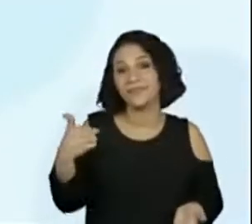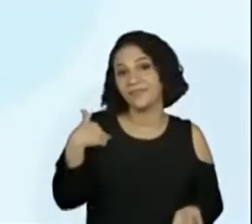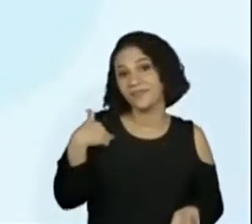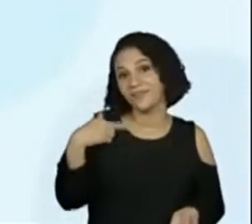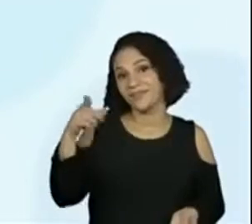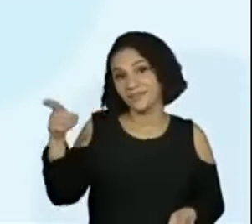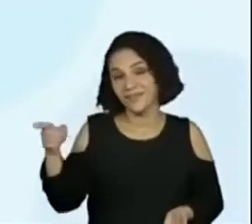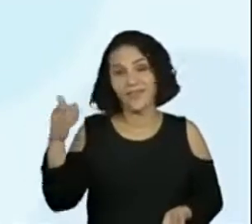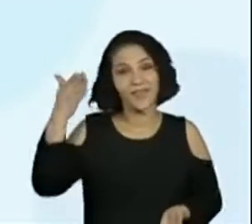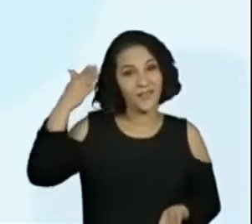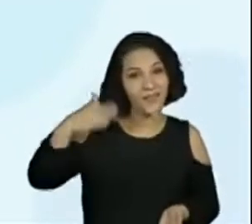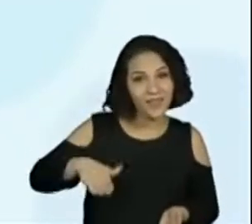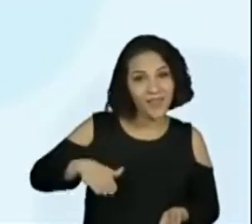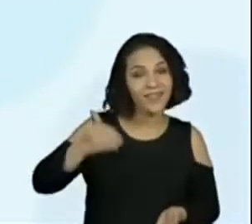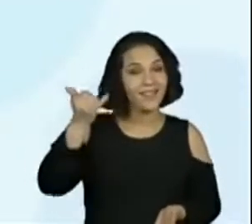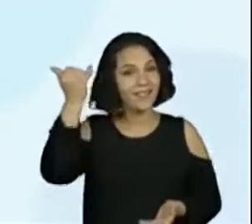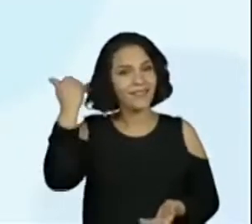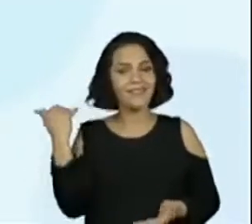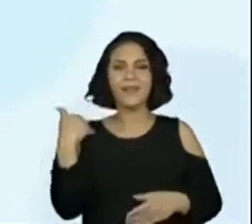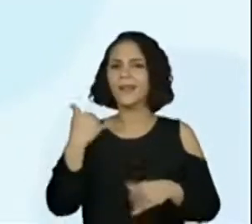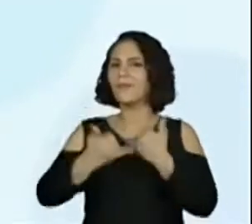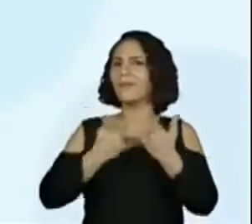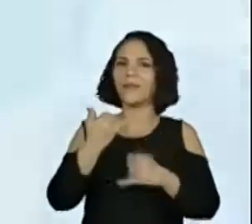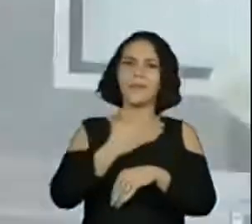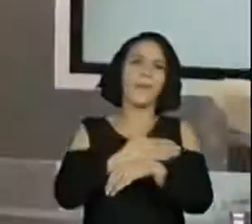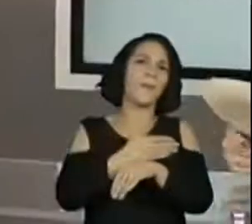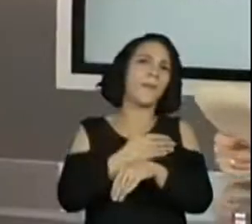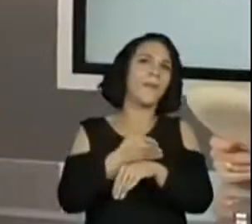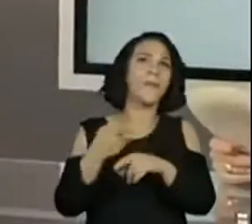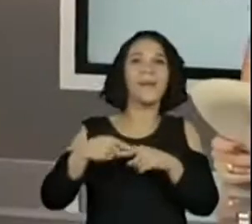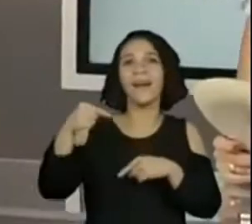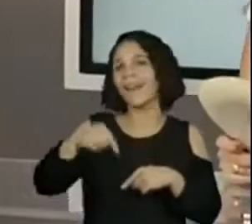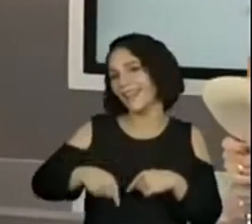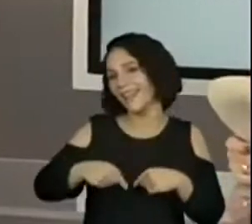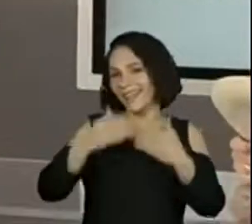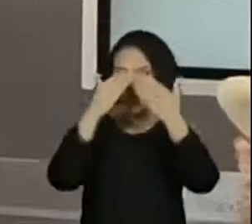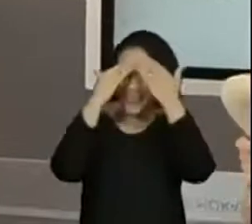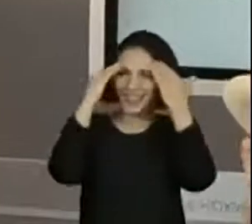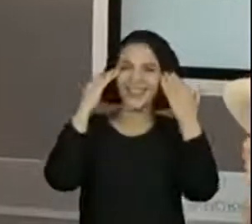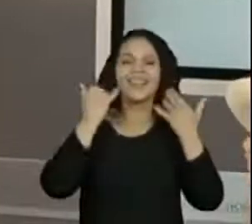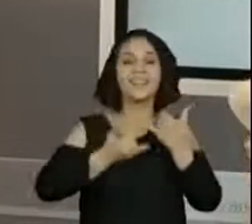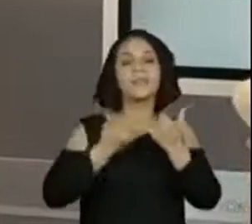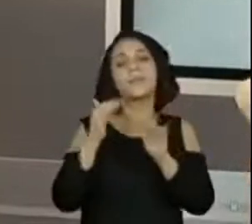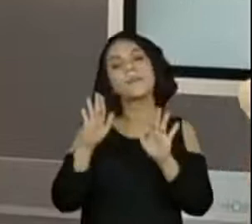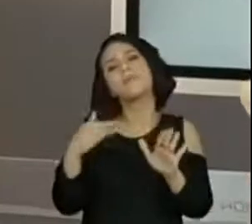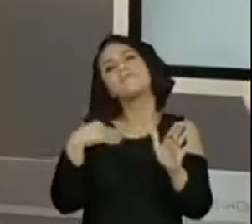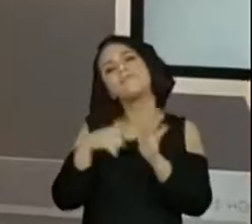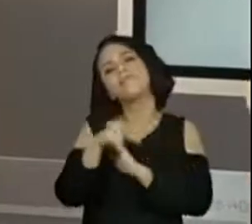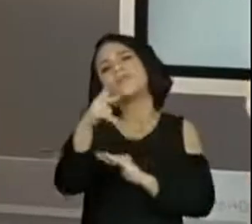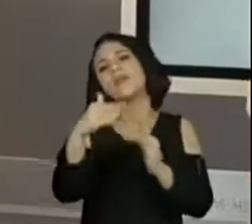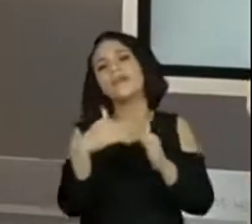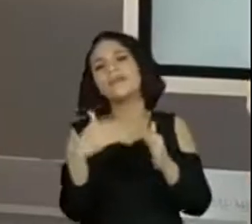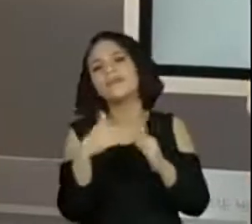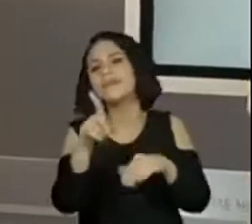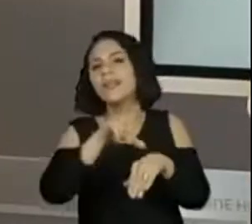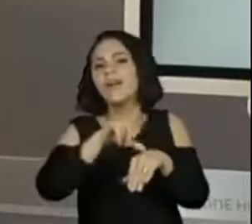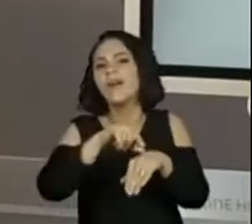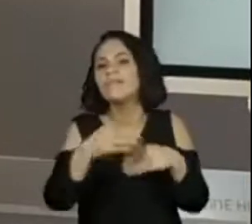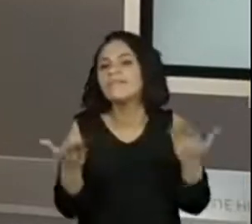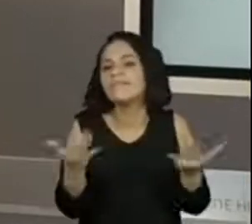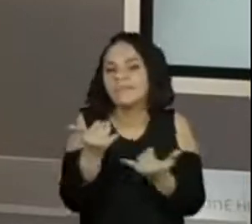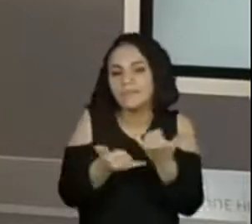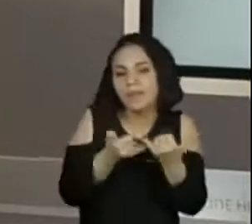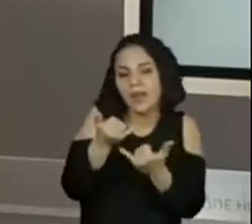o tempo todo. É. Que a gente se diverte bastante aqui. Mas que horas aí na sua casa você separa